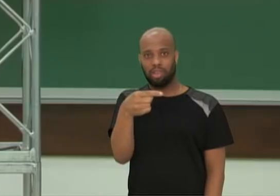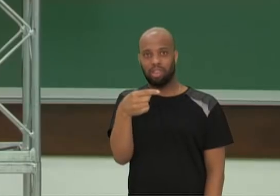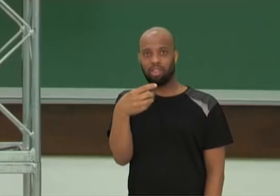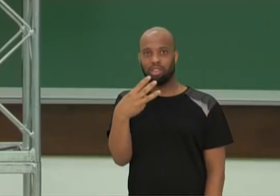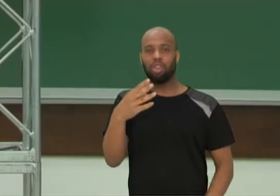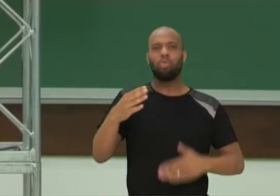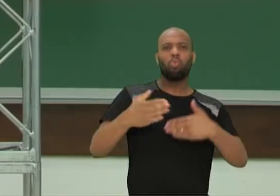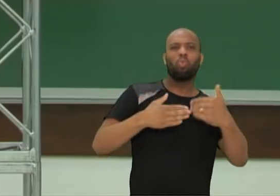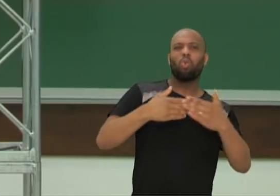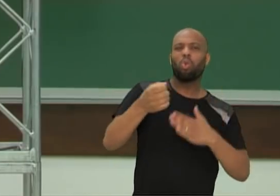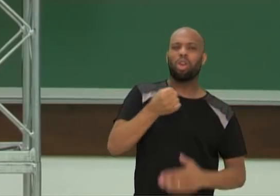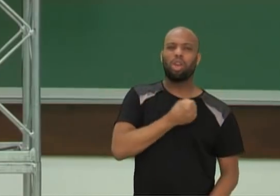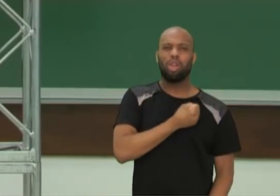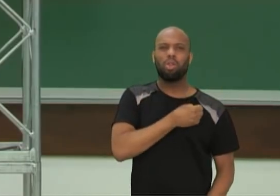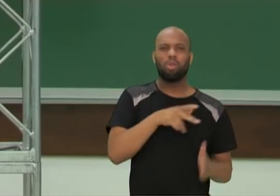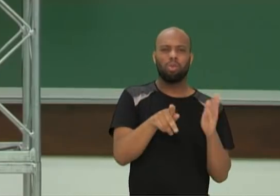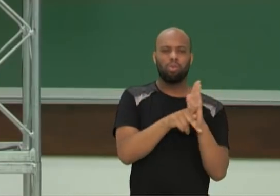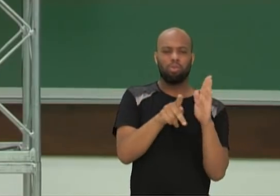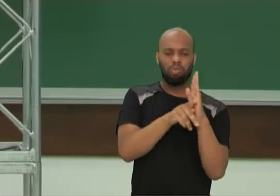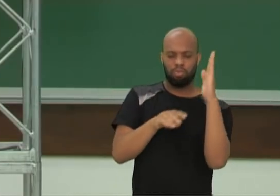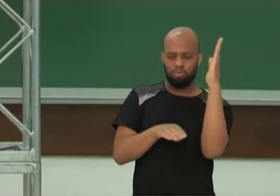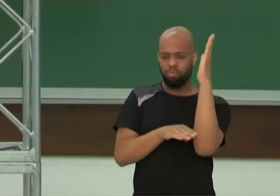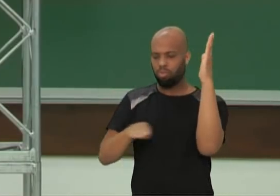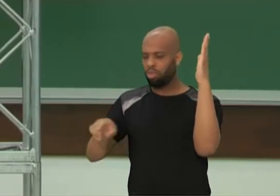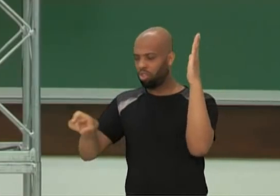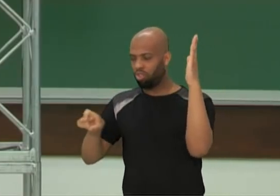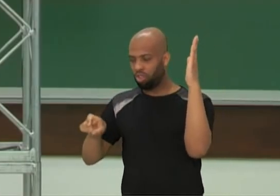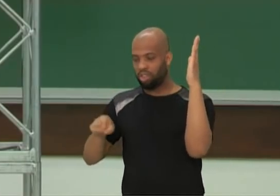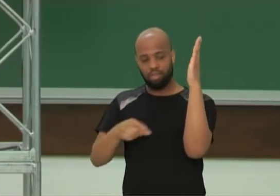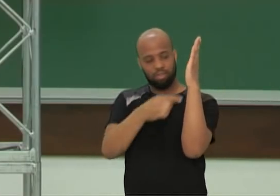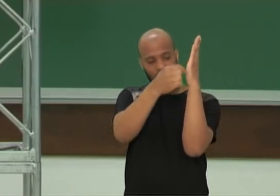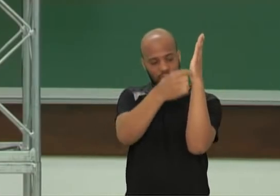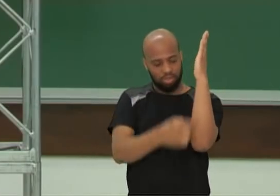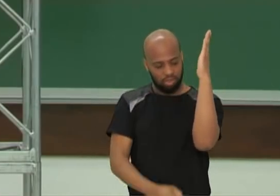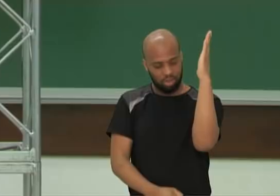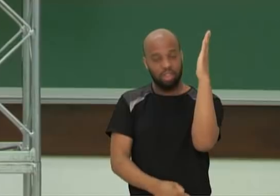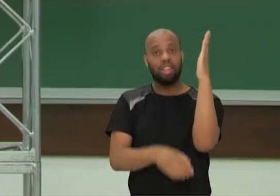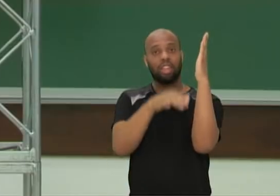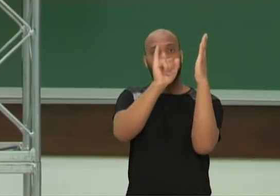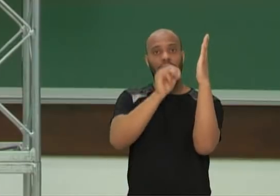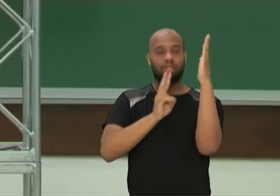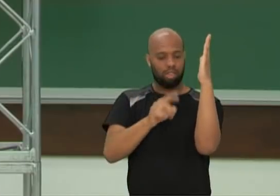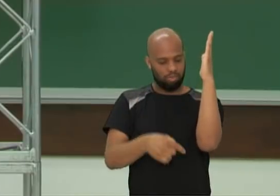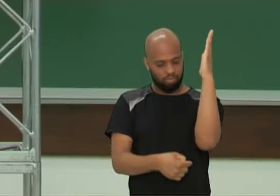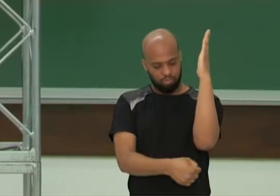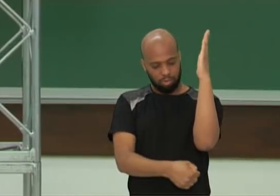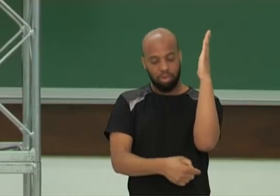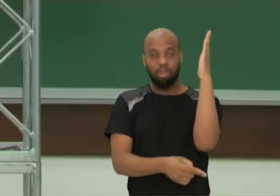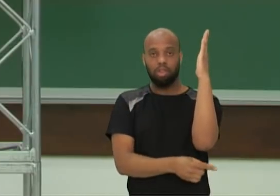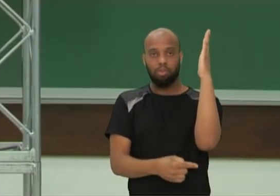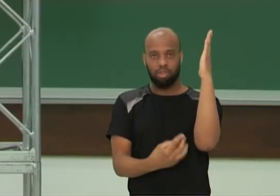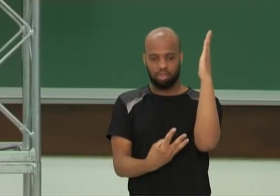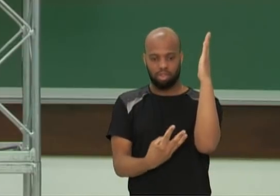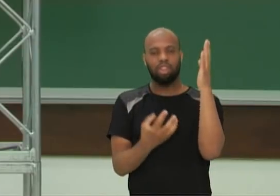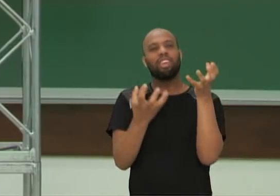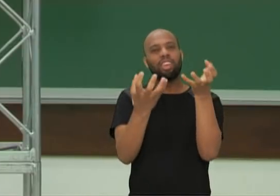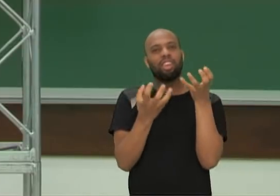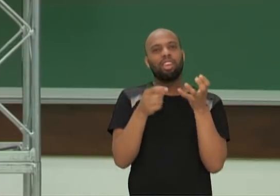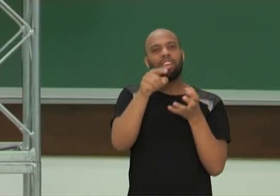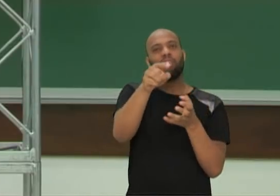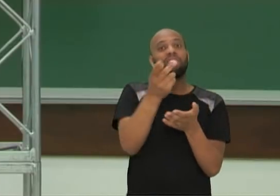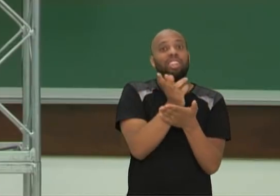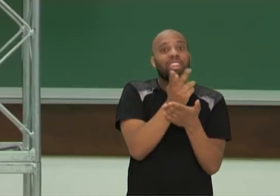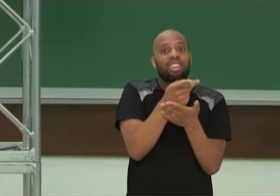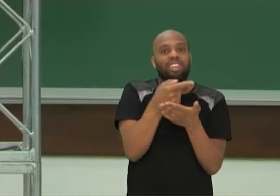qualquer valor de x que você pegar, o y sempre será menos 3. E é claro que eu vou pedir para vocês desenharem